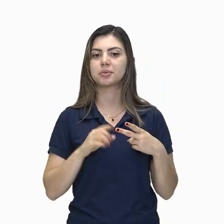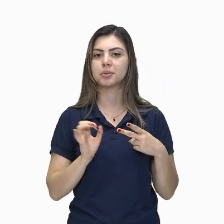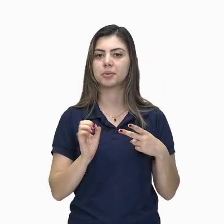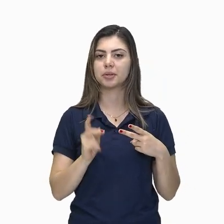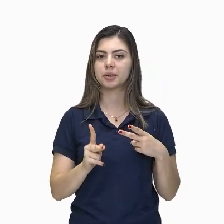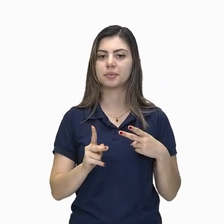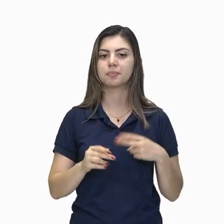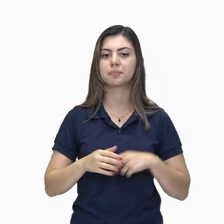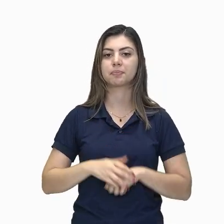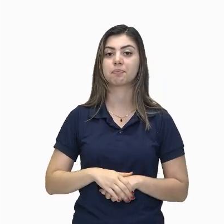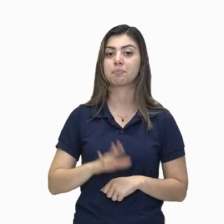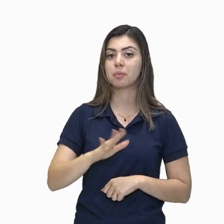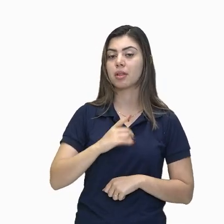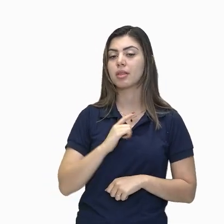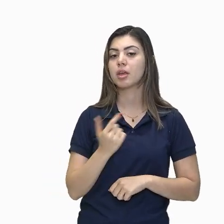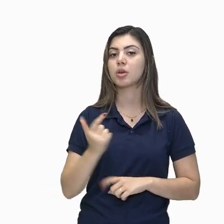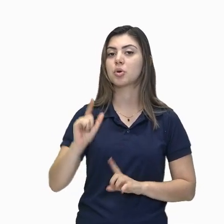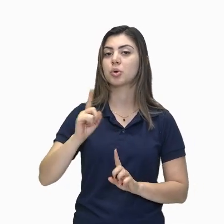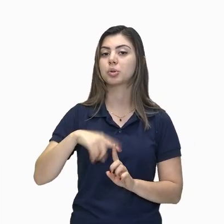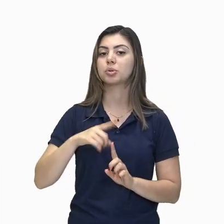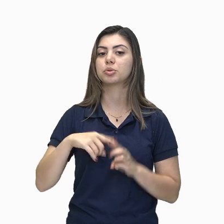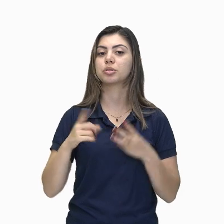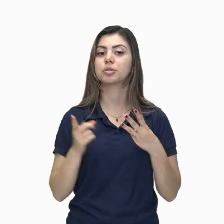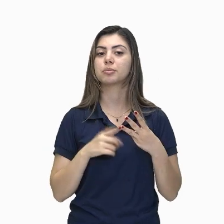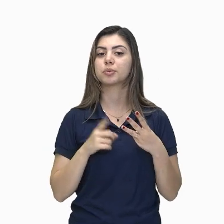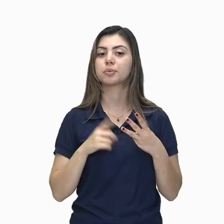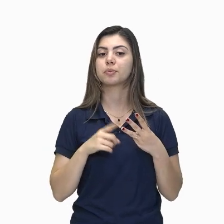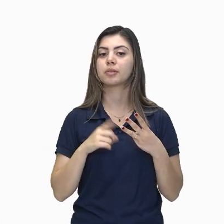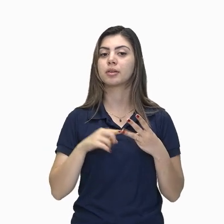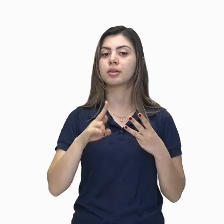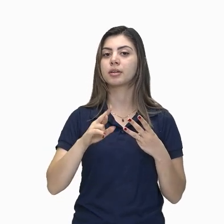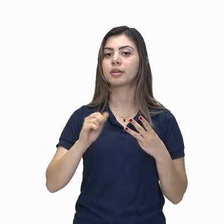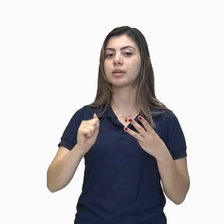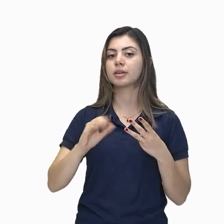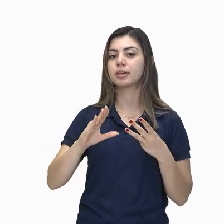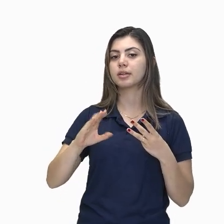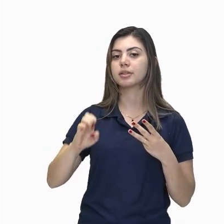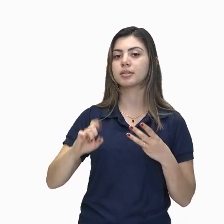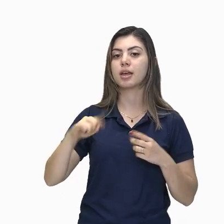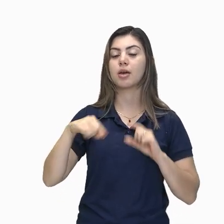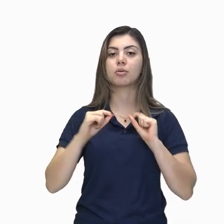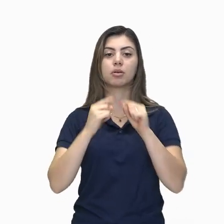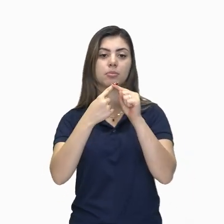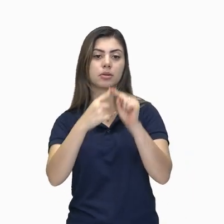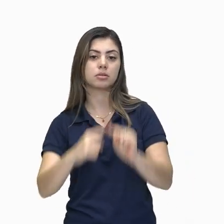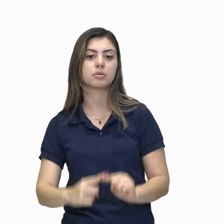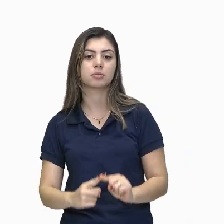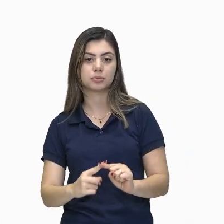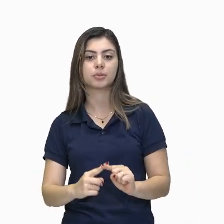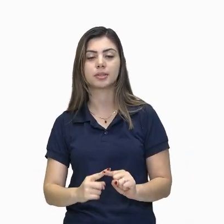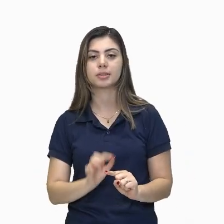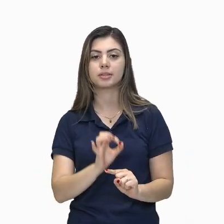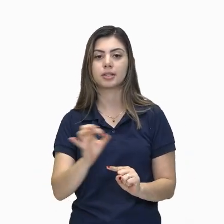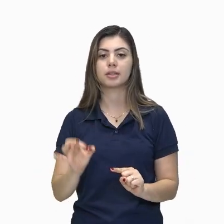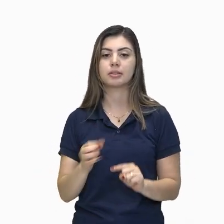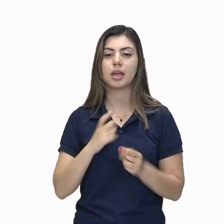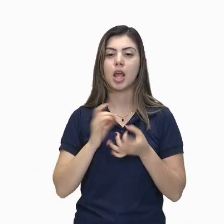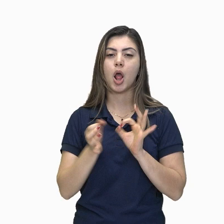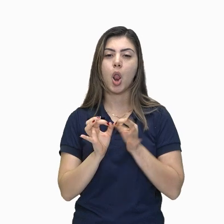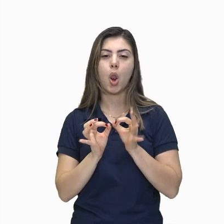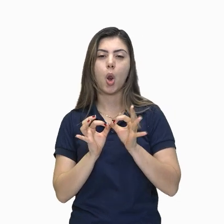tá? Outra modalidade que nós temos aí é o Race SUP, competição em que os participantes